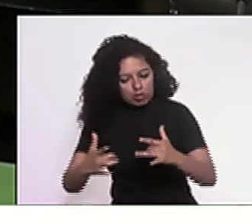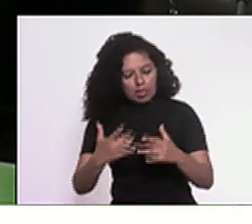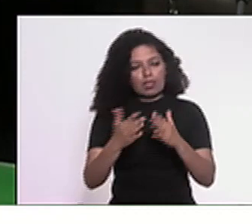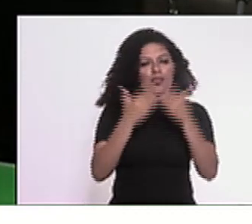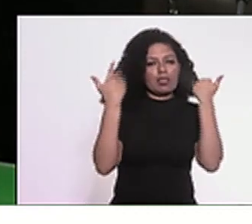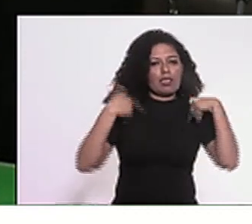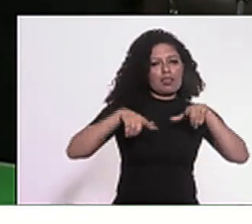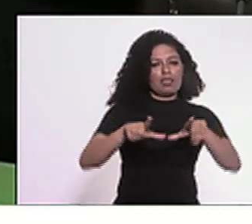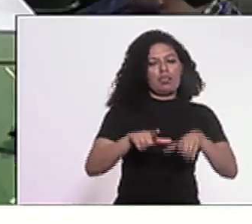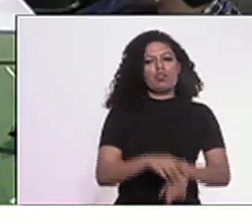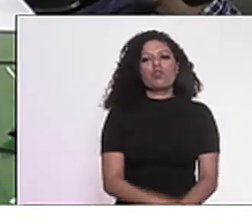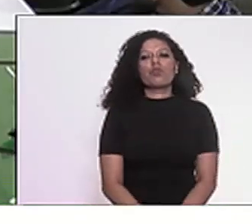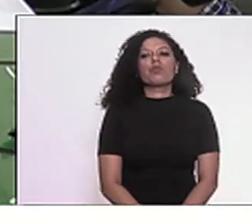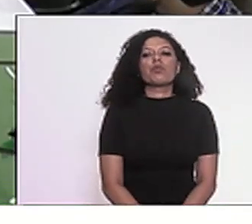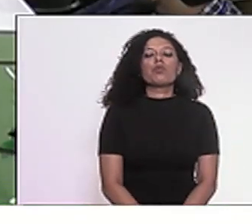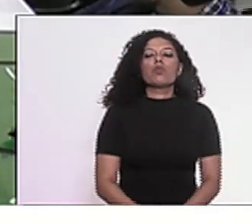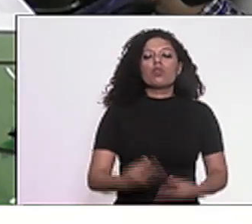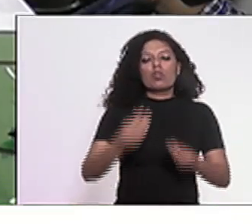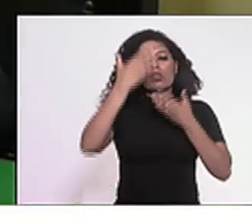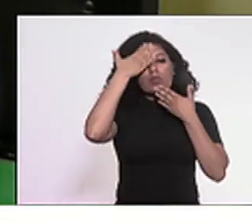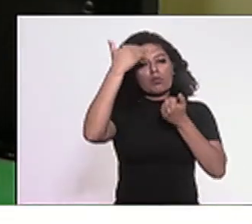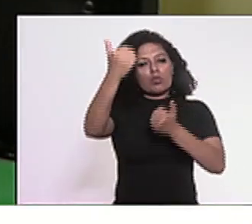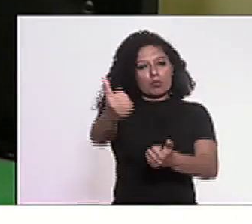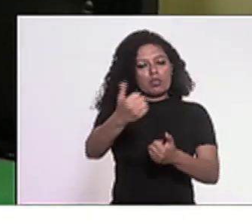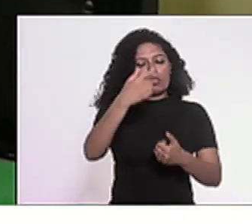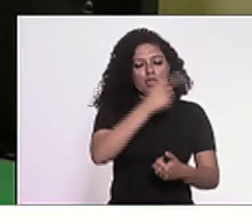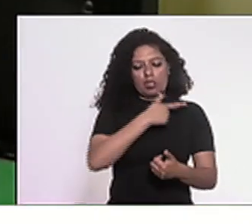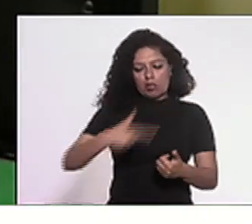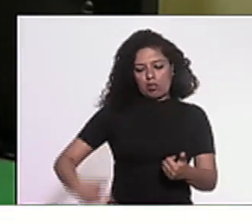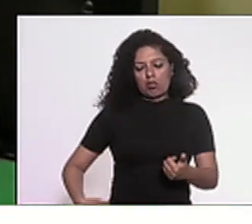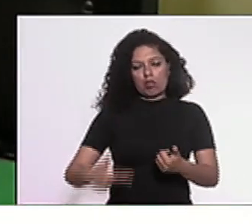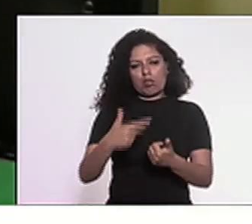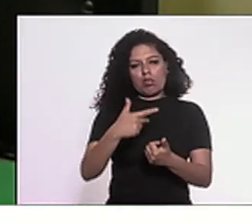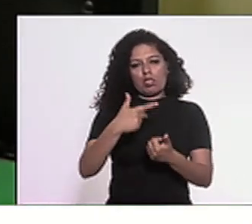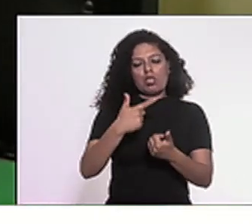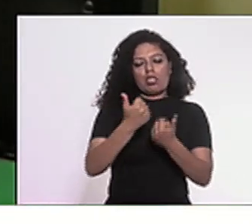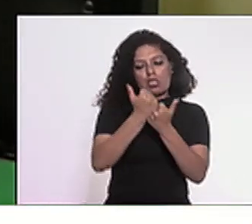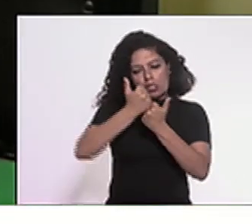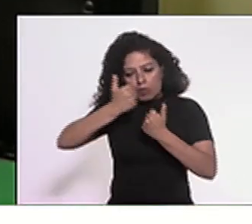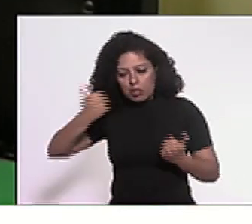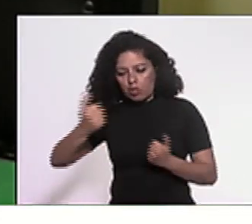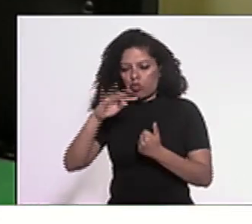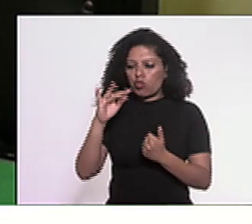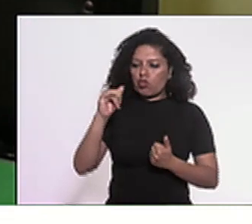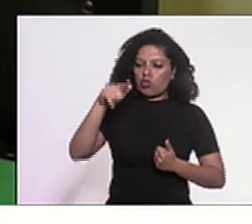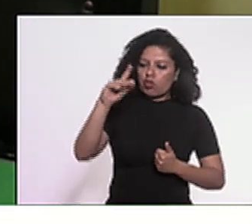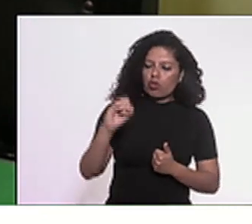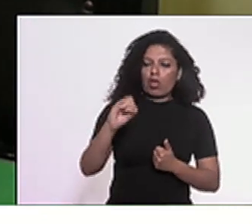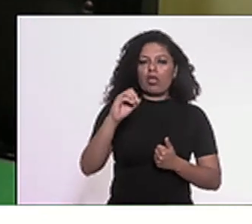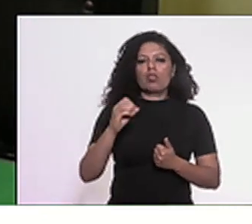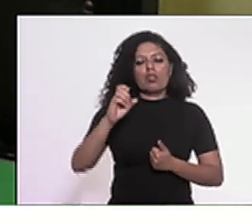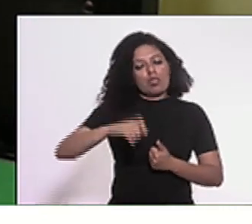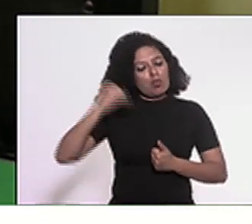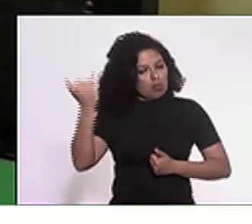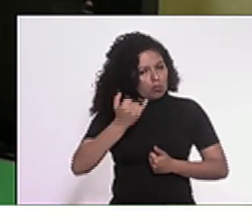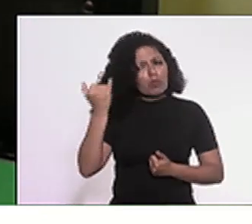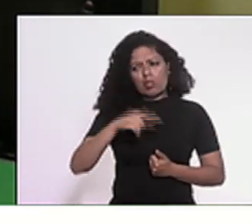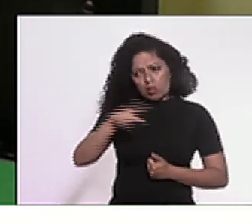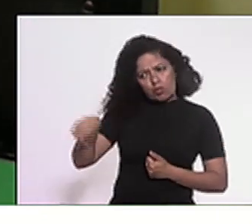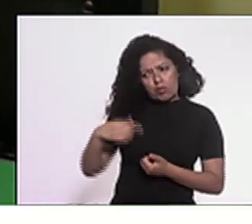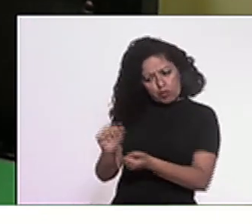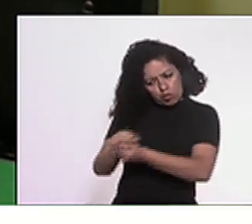Alerj. Muito obrigado, subsecretário de Direitos Humanos, Tiago Miranda. É importante a